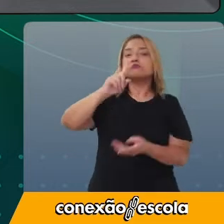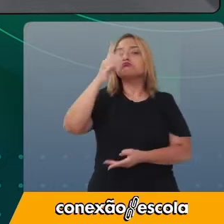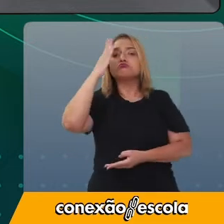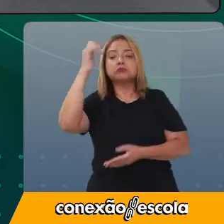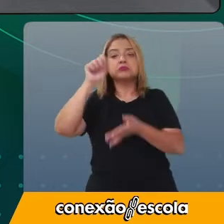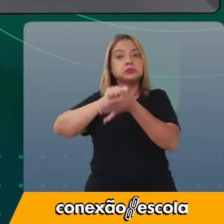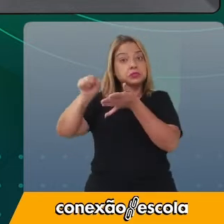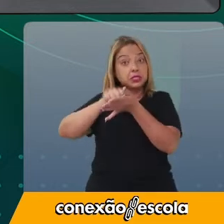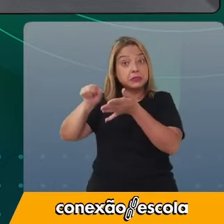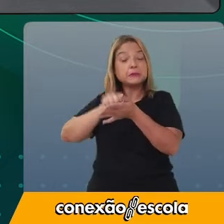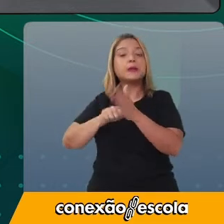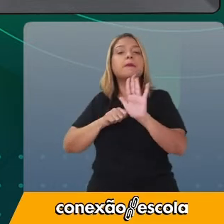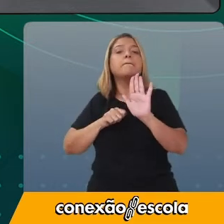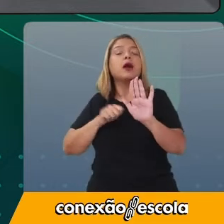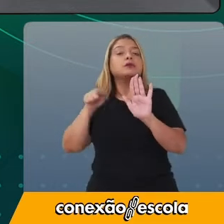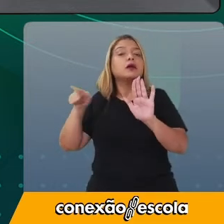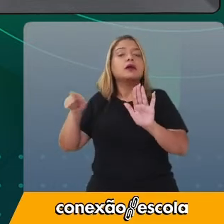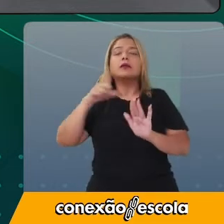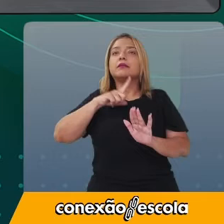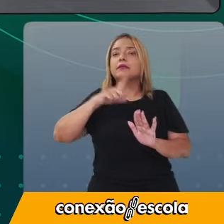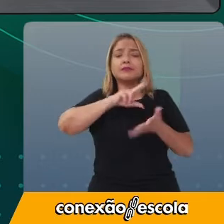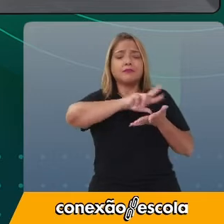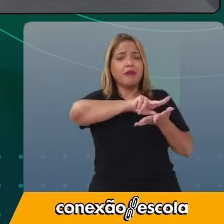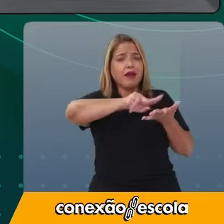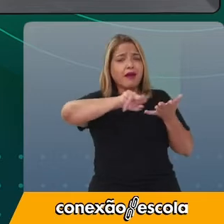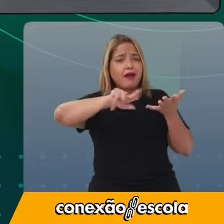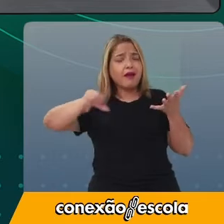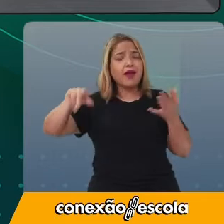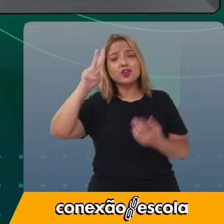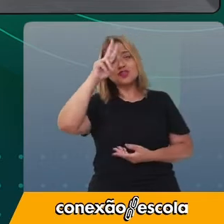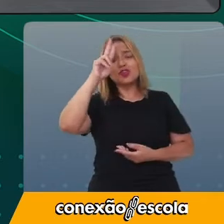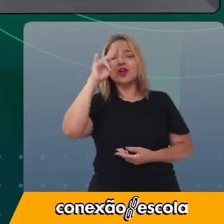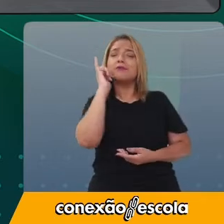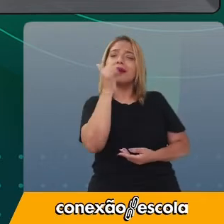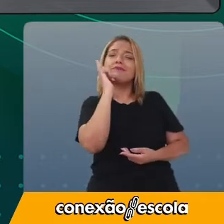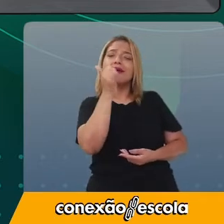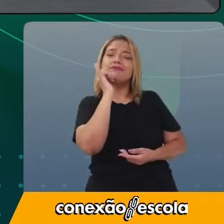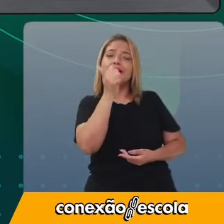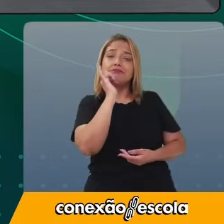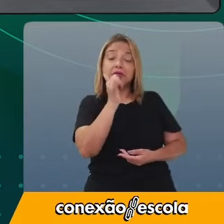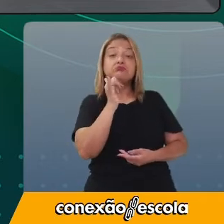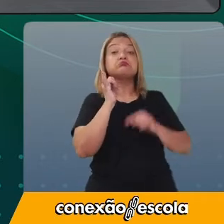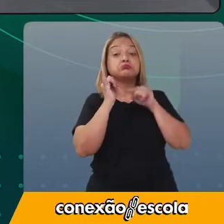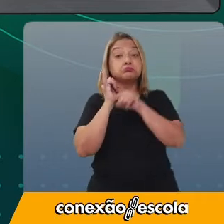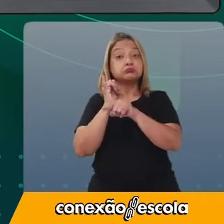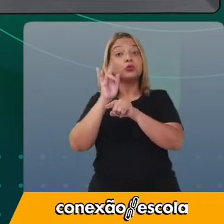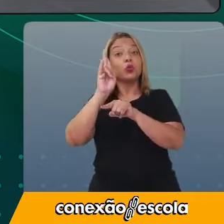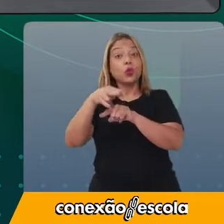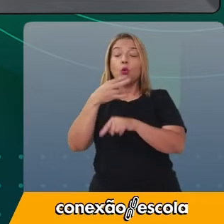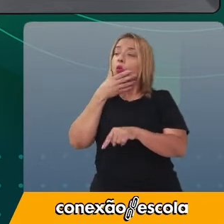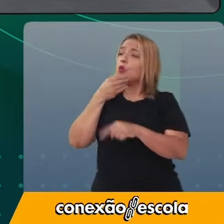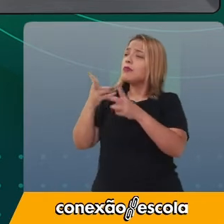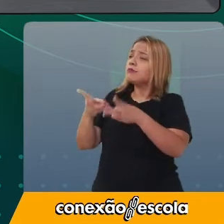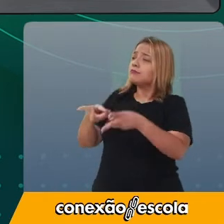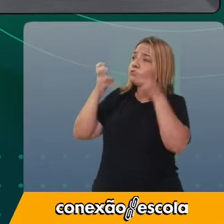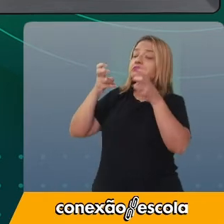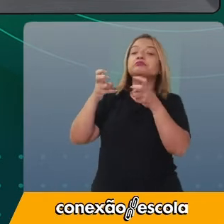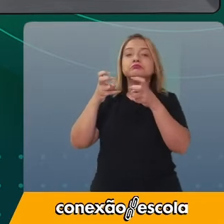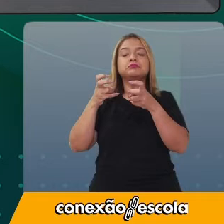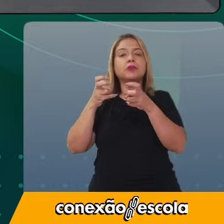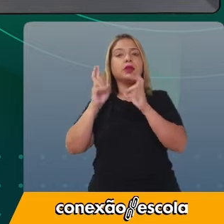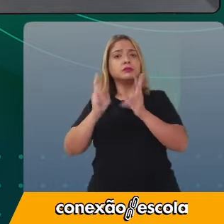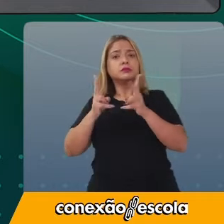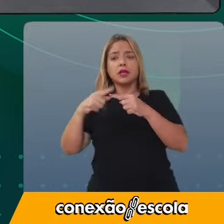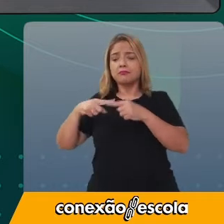escrever, mas ele contava várias histórias. E essas histórias foram passadas de geração em